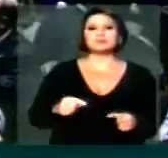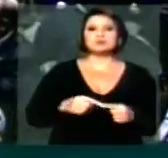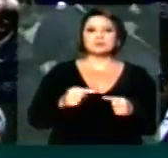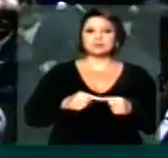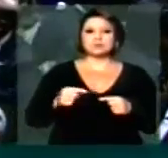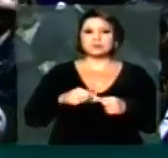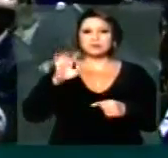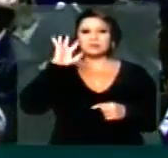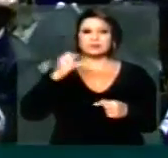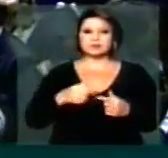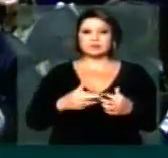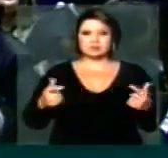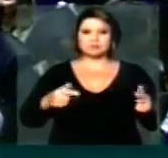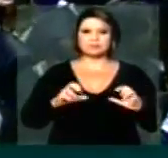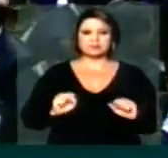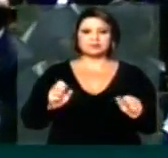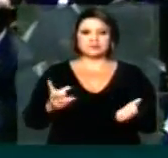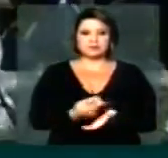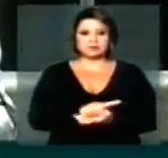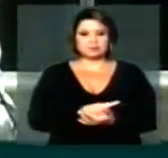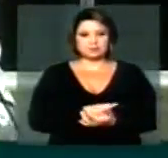e sombrios, pode